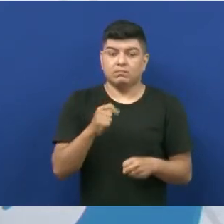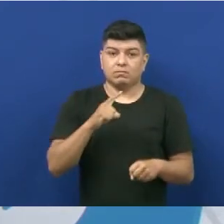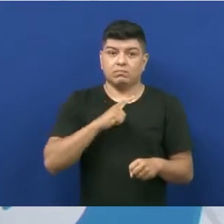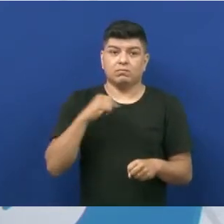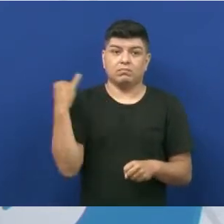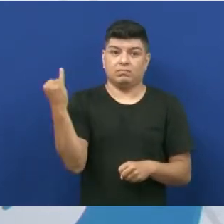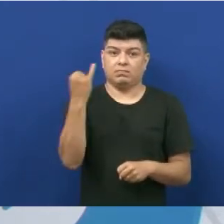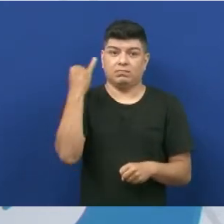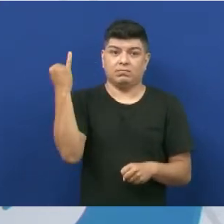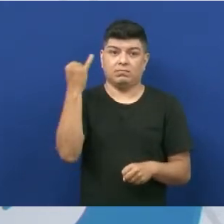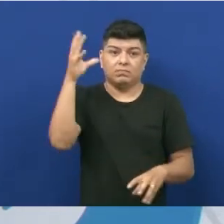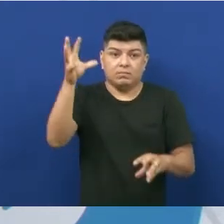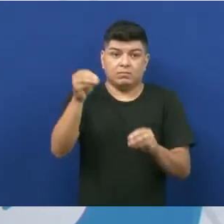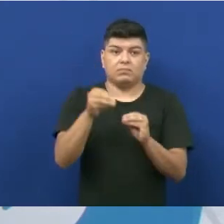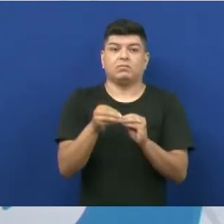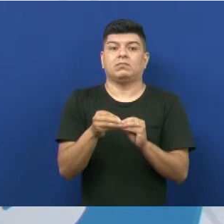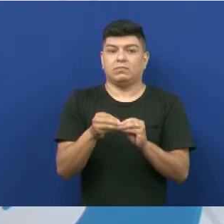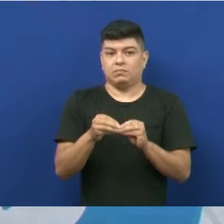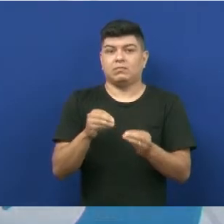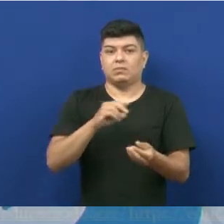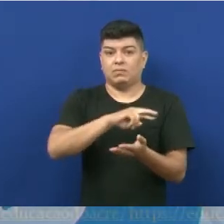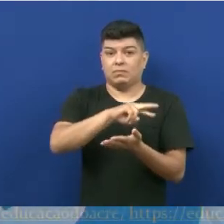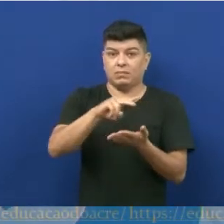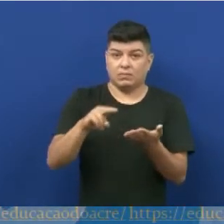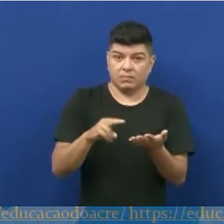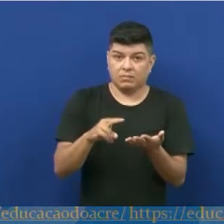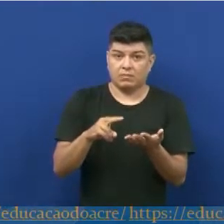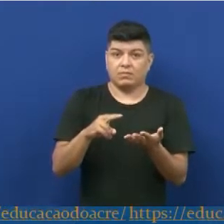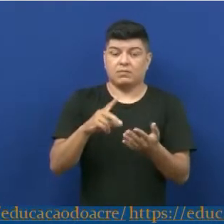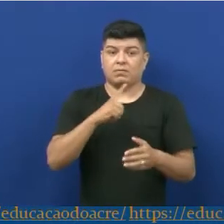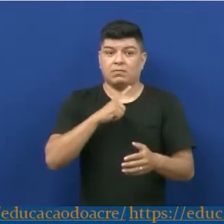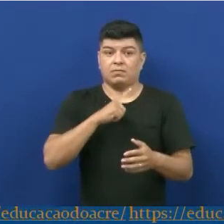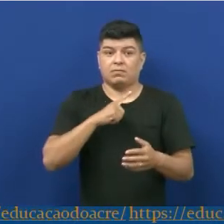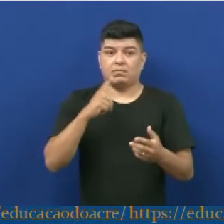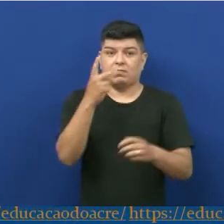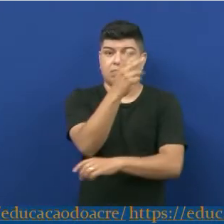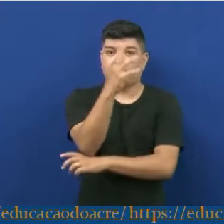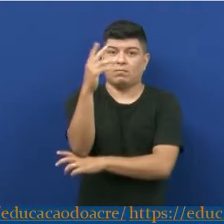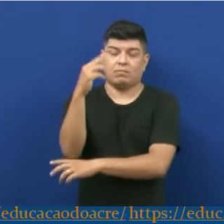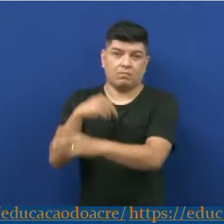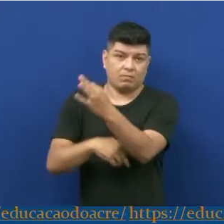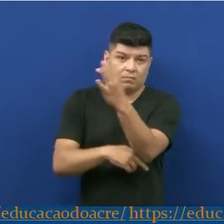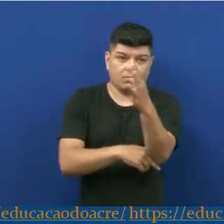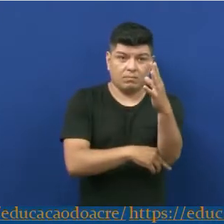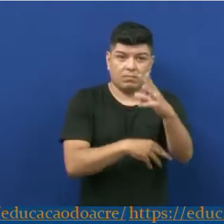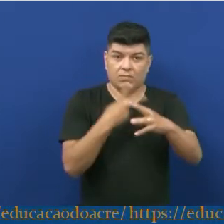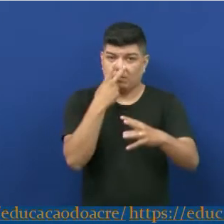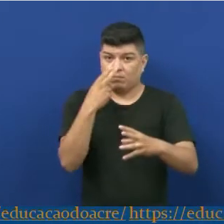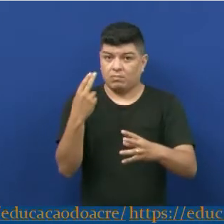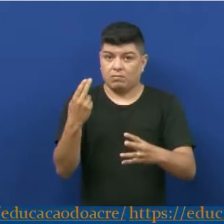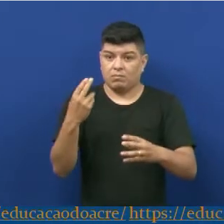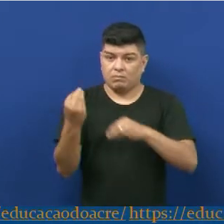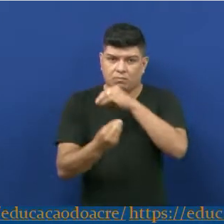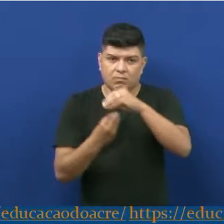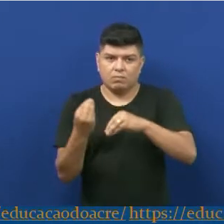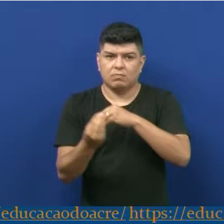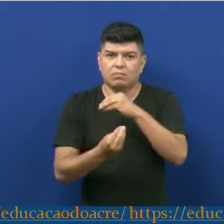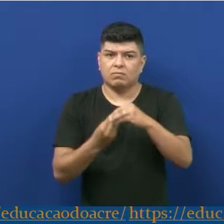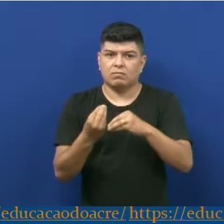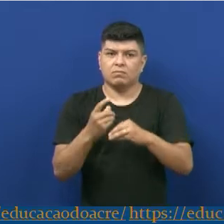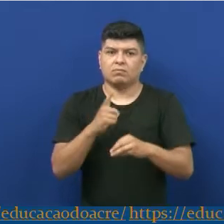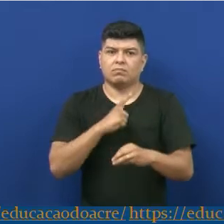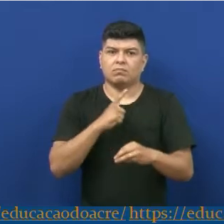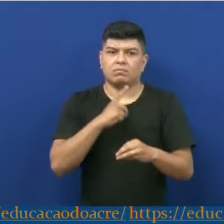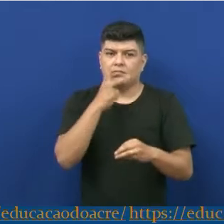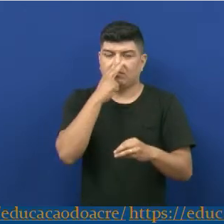importante a acrescentar, é que as diversas substâncias que existem na natureza, quando elas estão em processo de combustão, elas